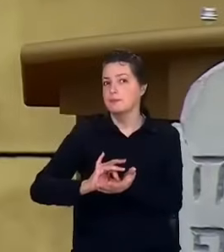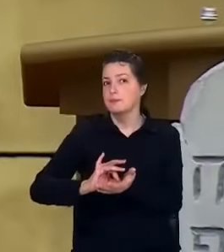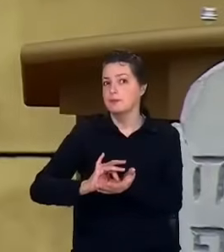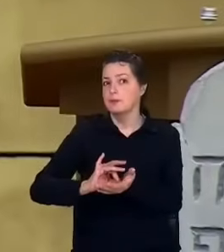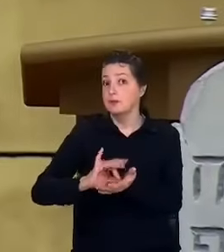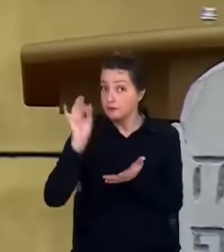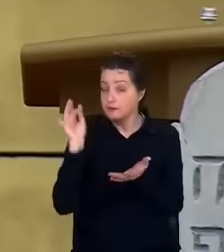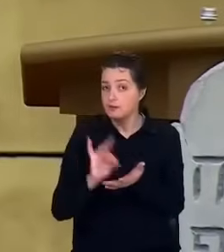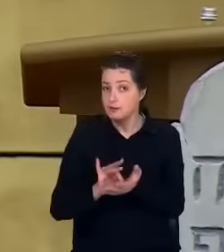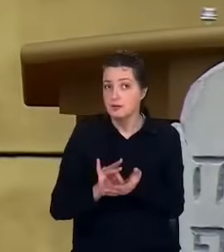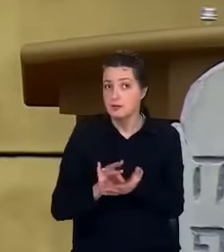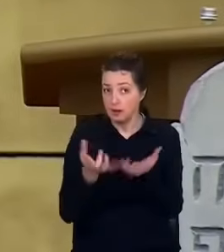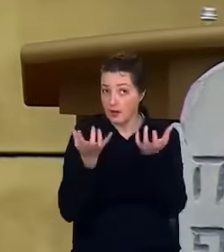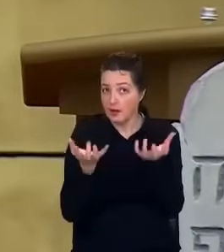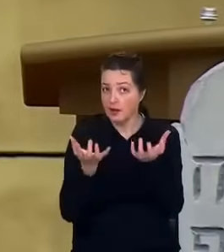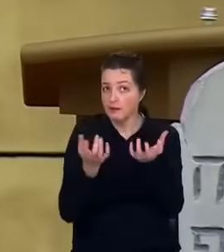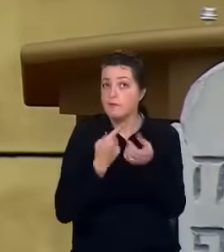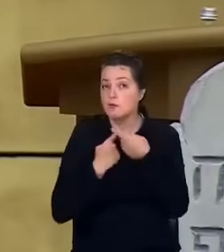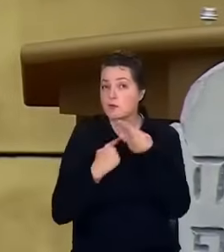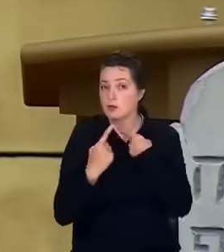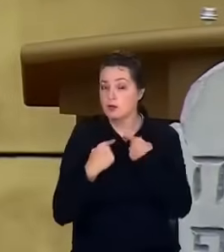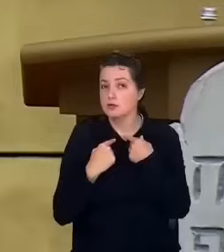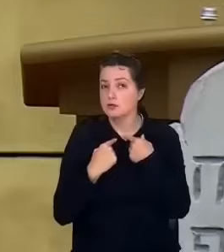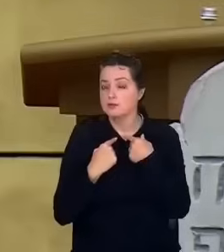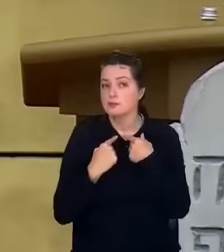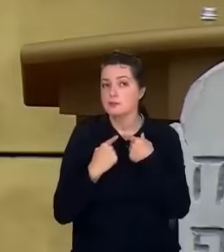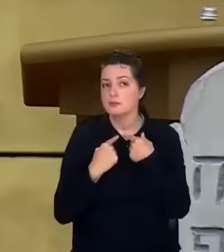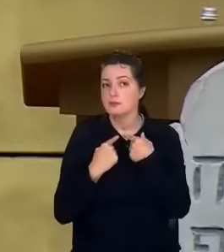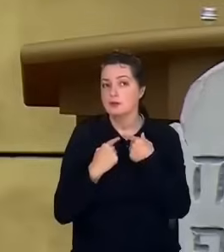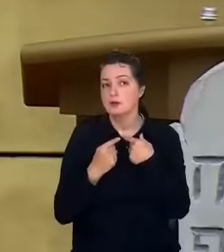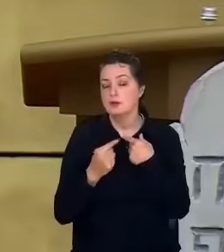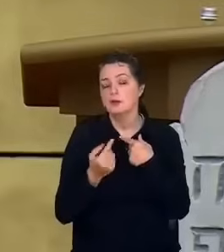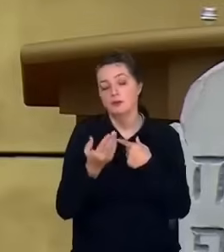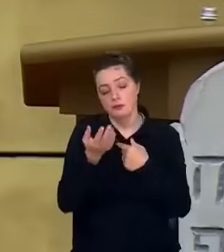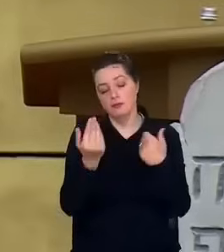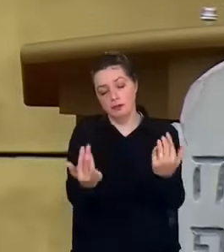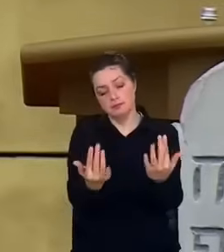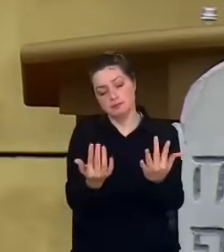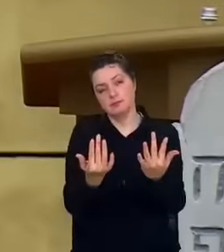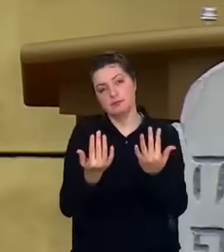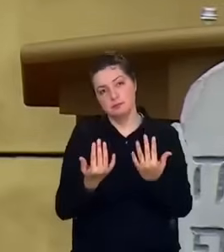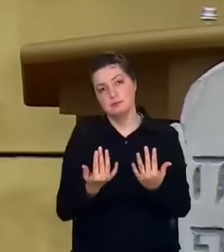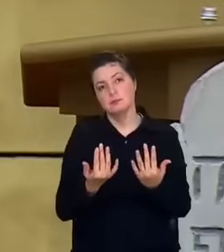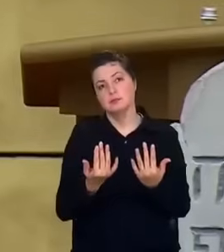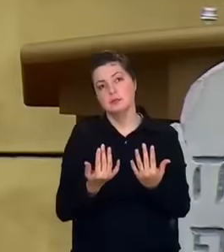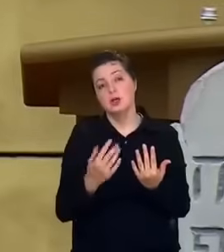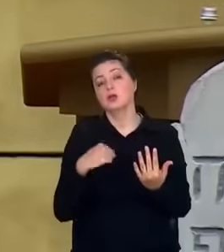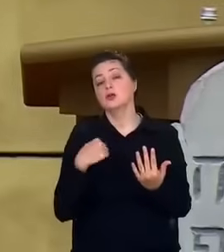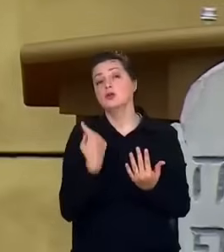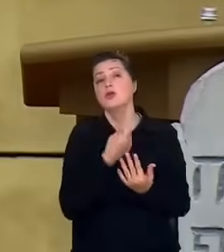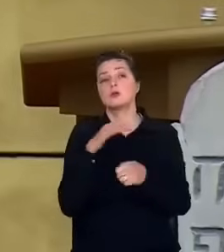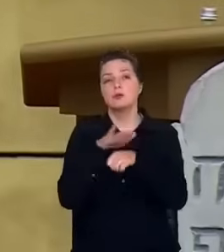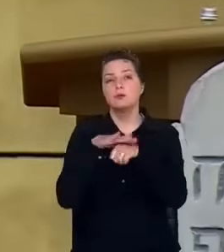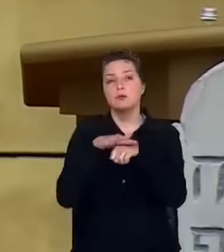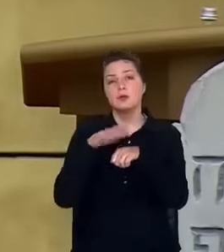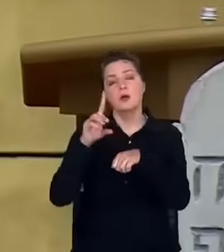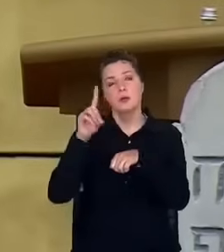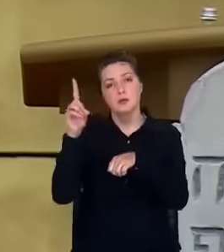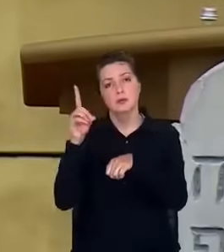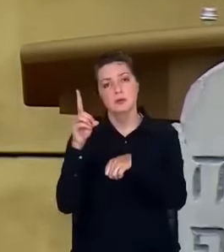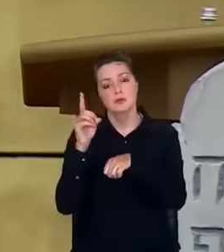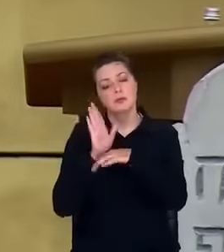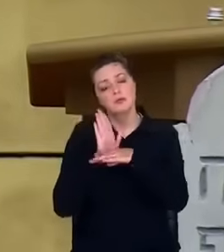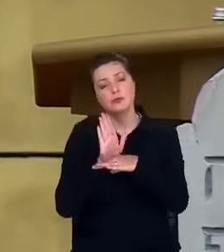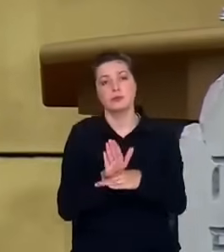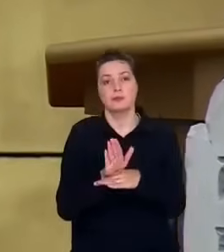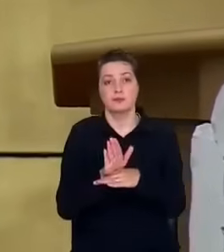de verdade, com sinceridade, vem aqui na frente, nós vamos falar com Deus por você. Você